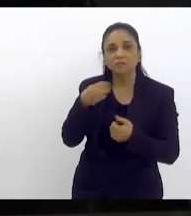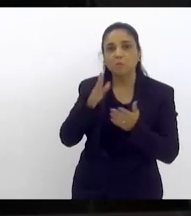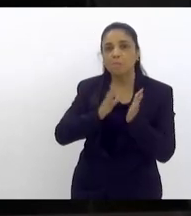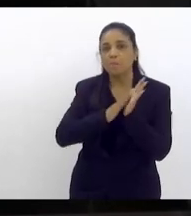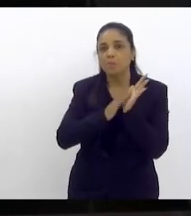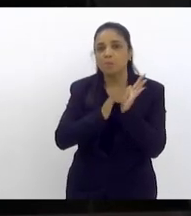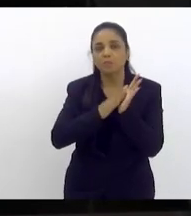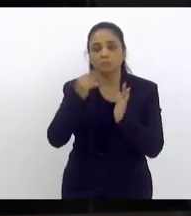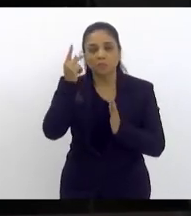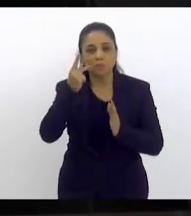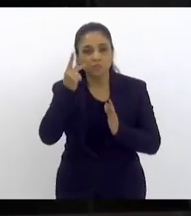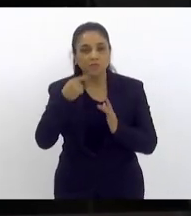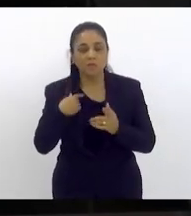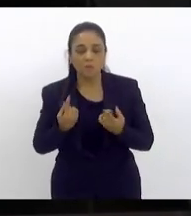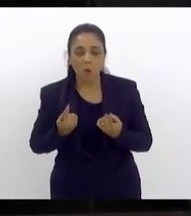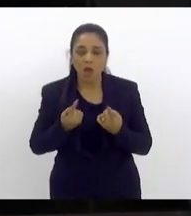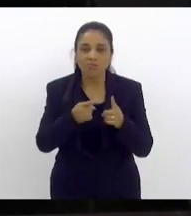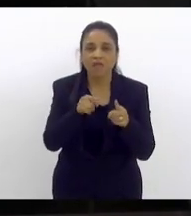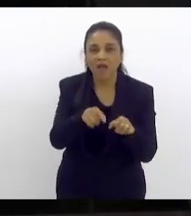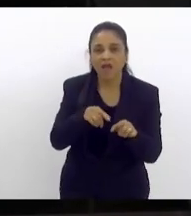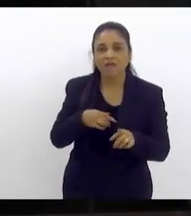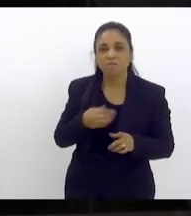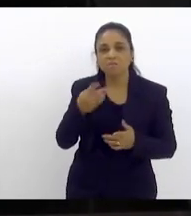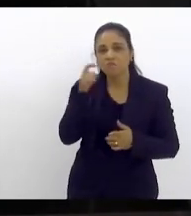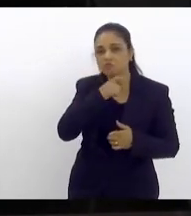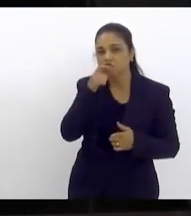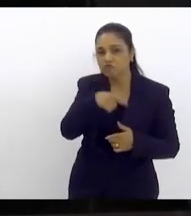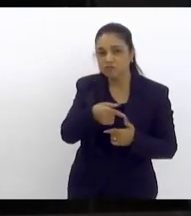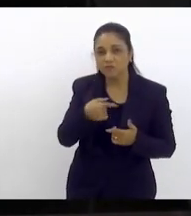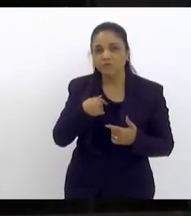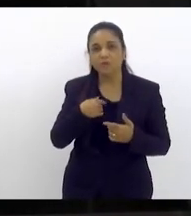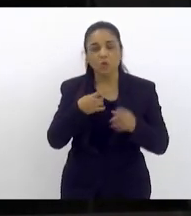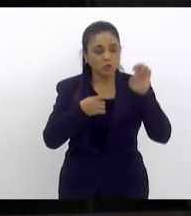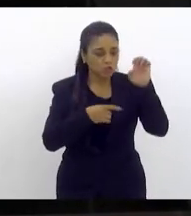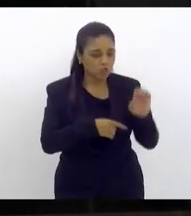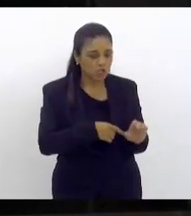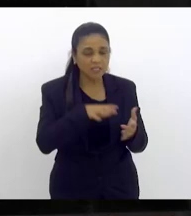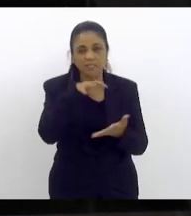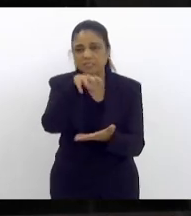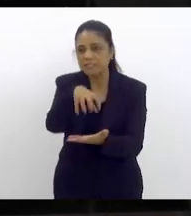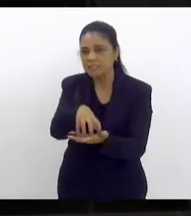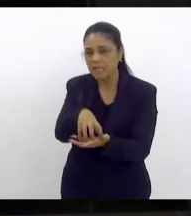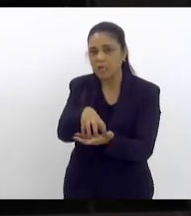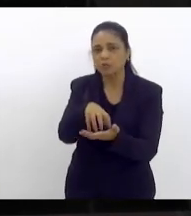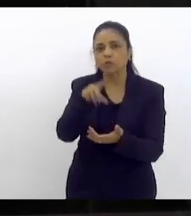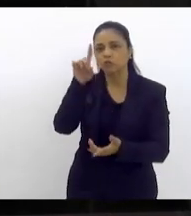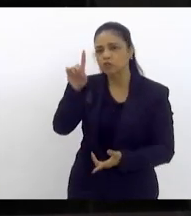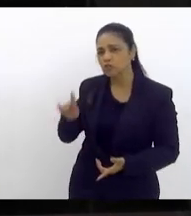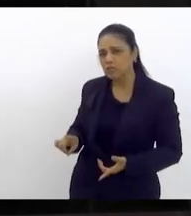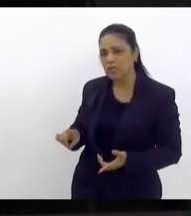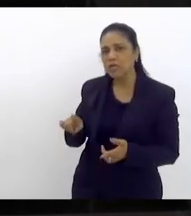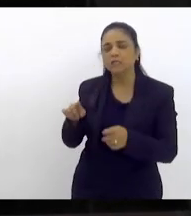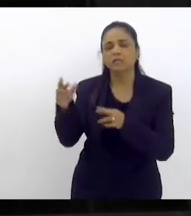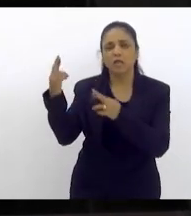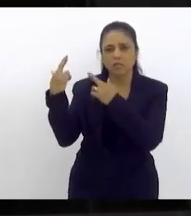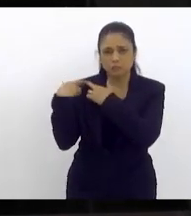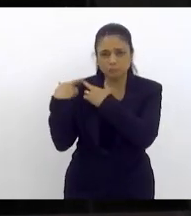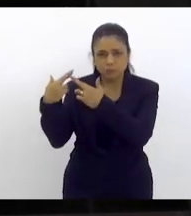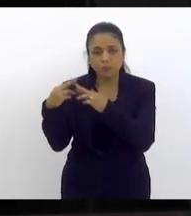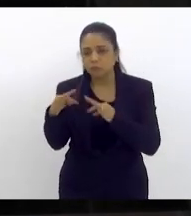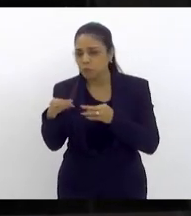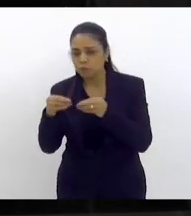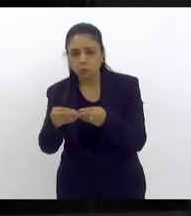mas a gente vai estar aqui eu não falo só esquerda não eu falo centro eu falo até à direita que é responsável